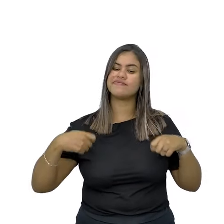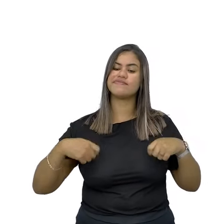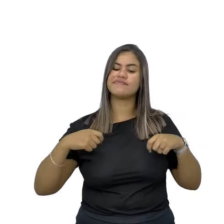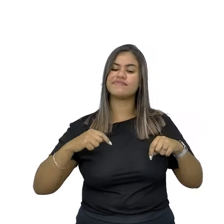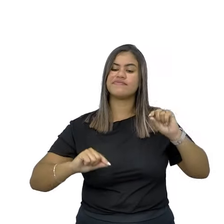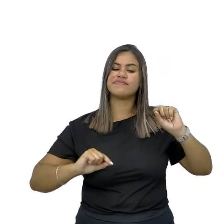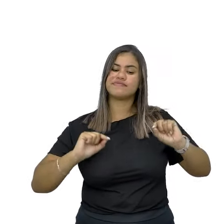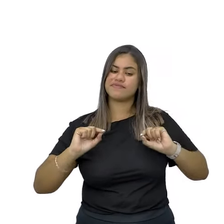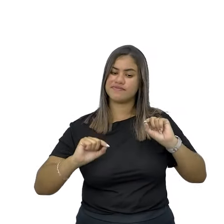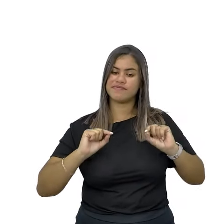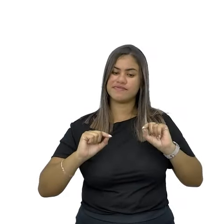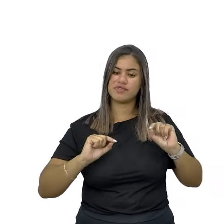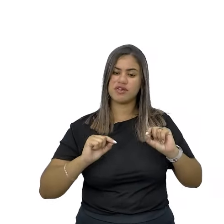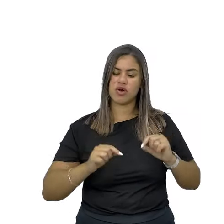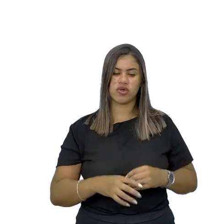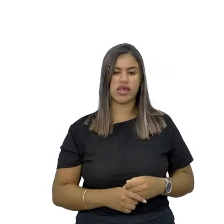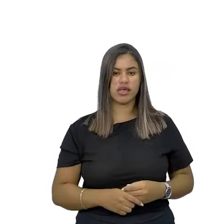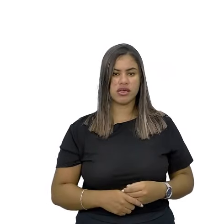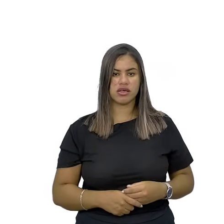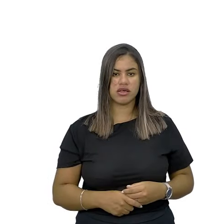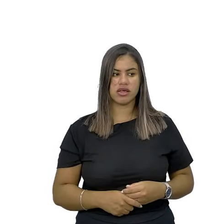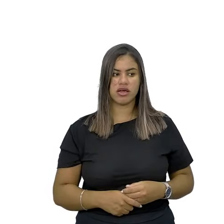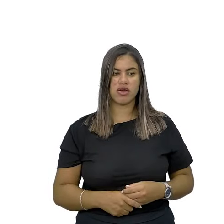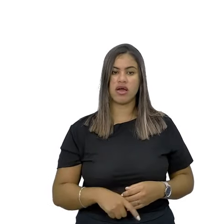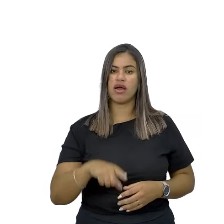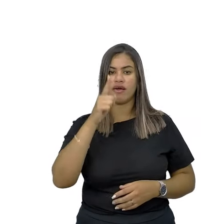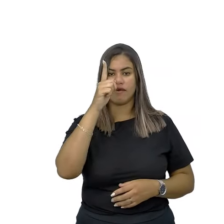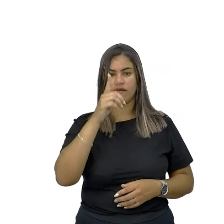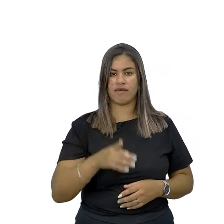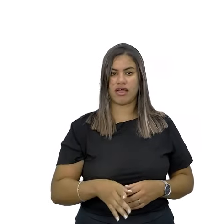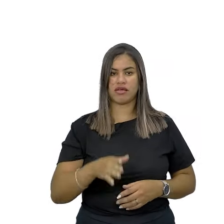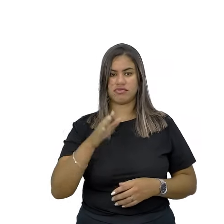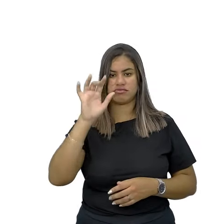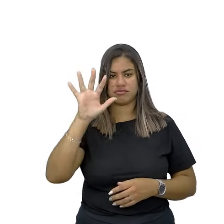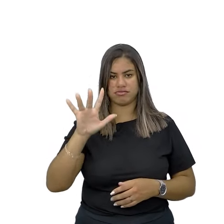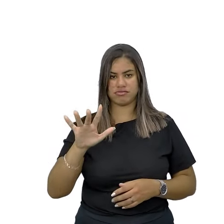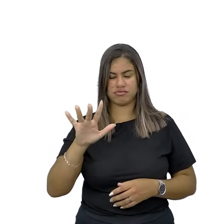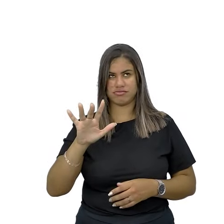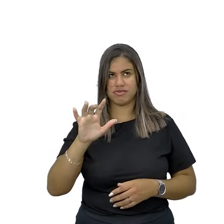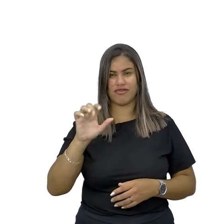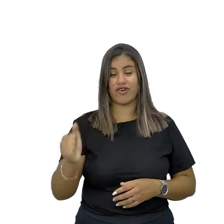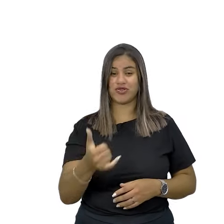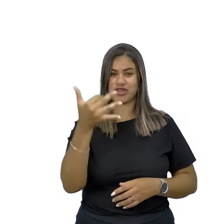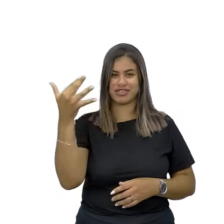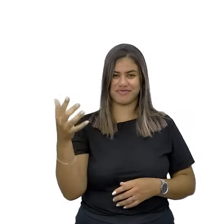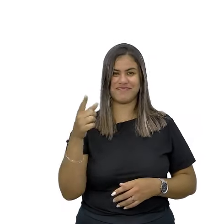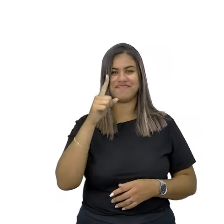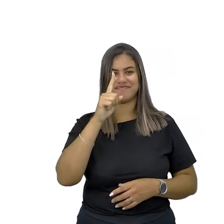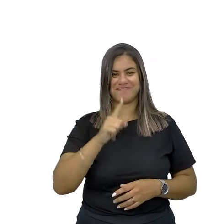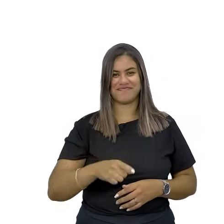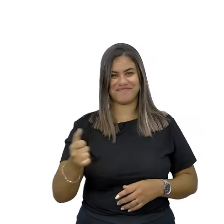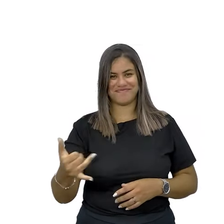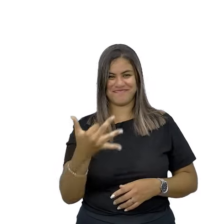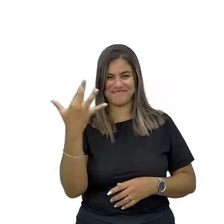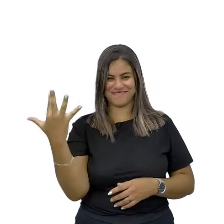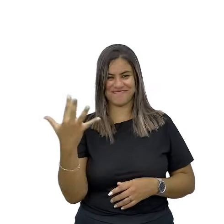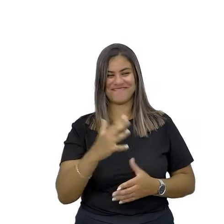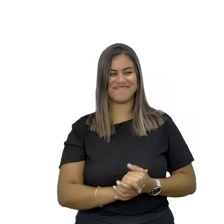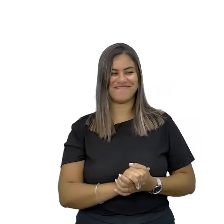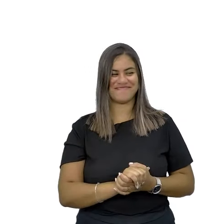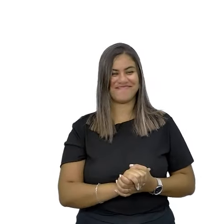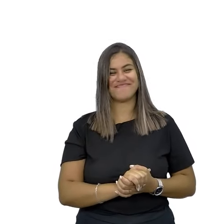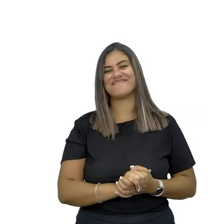a fatoração. É difícil a gente falar em aplicar propriedade de potência sem a